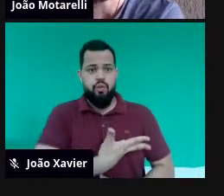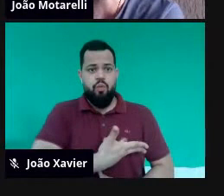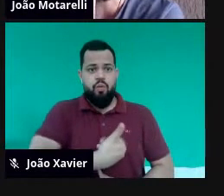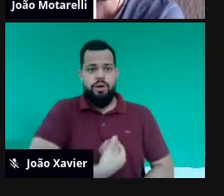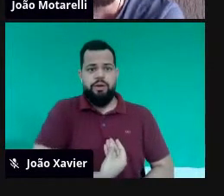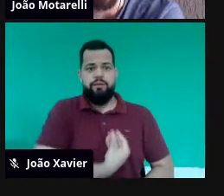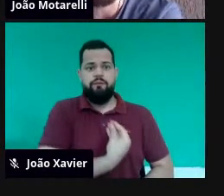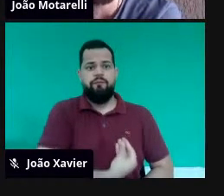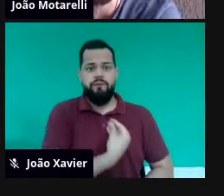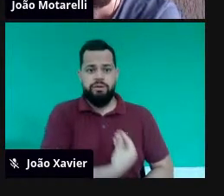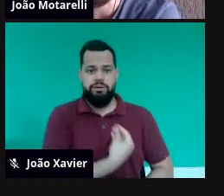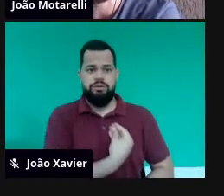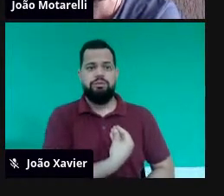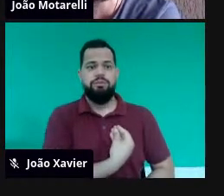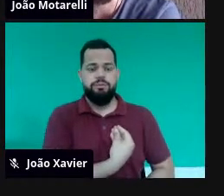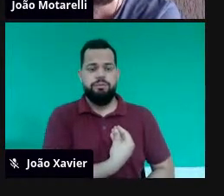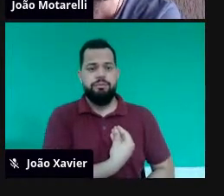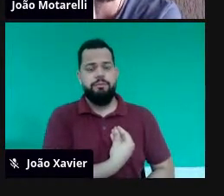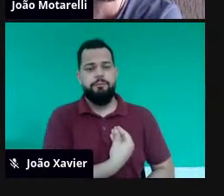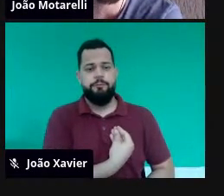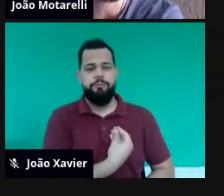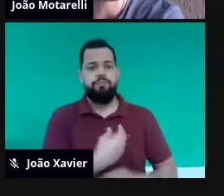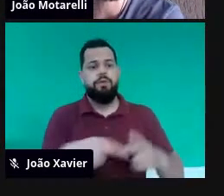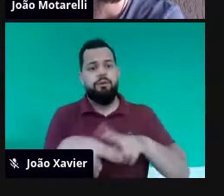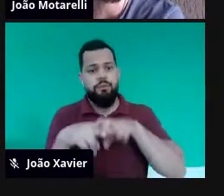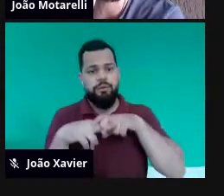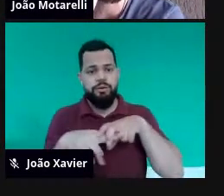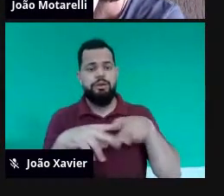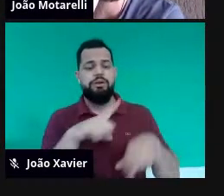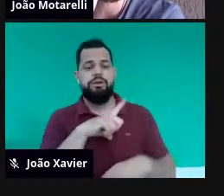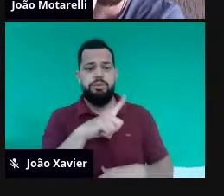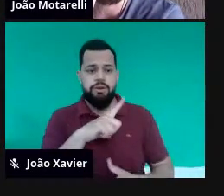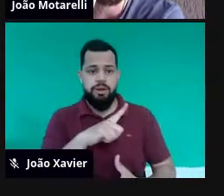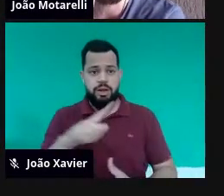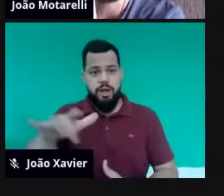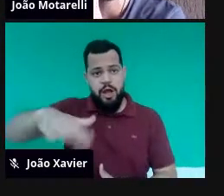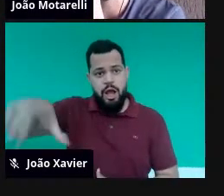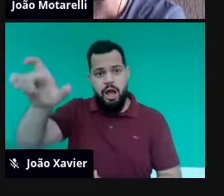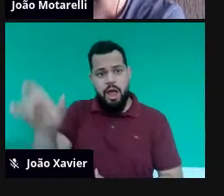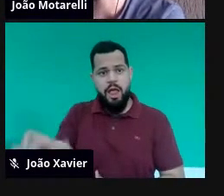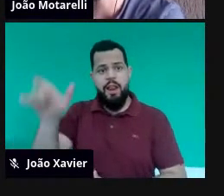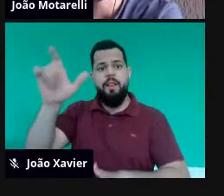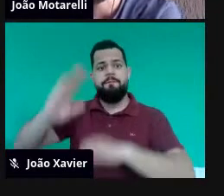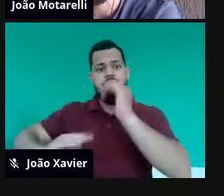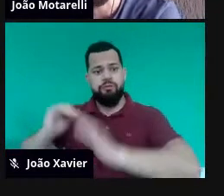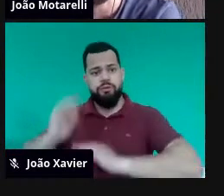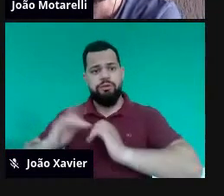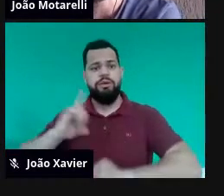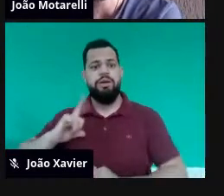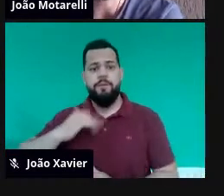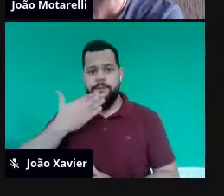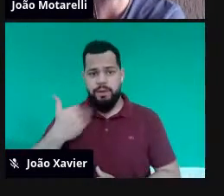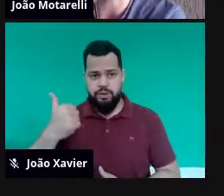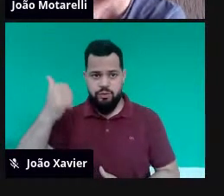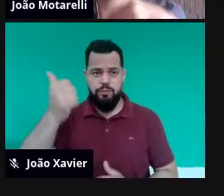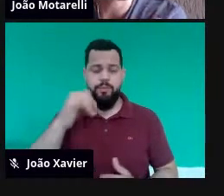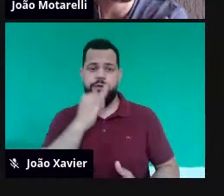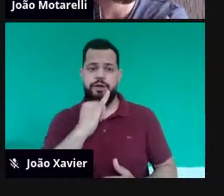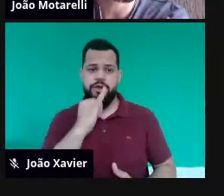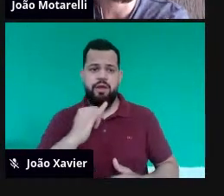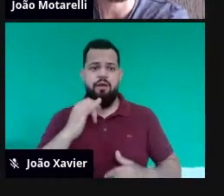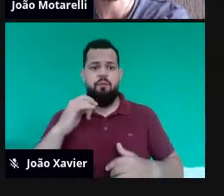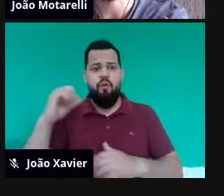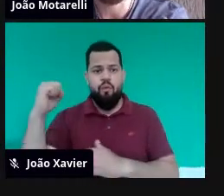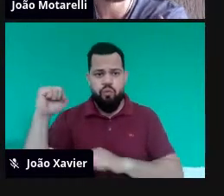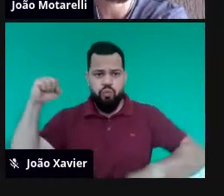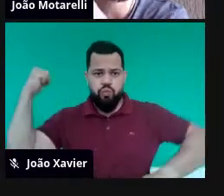ser que o rendimento esportivo esperado do atleta seja uma característica estética, como, por exemplo, um fisiculturismo ou outras